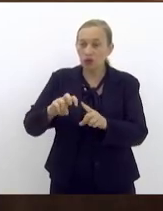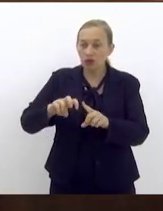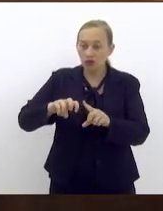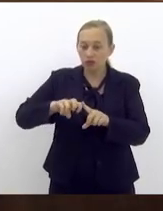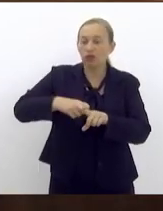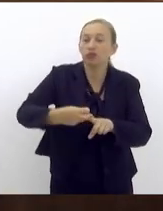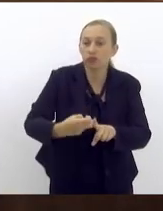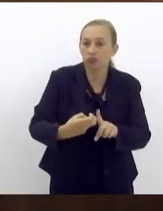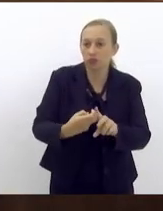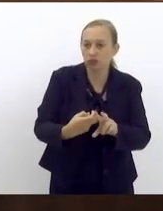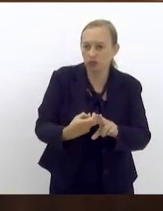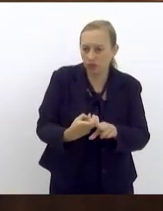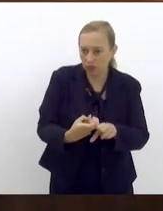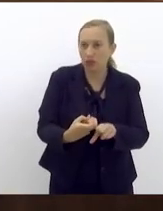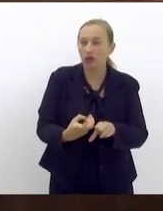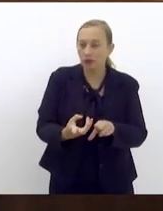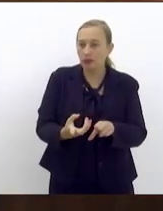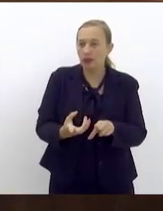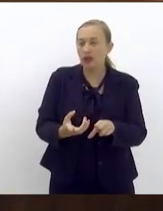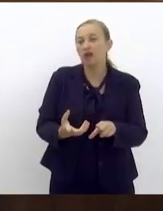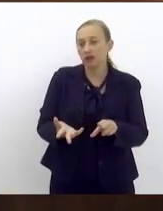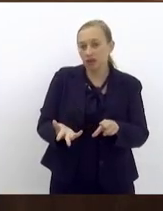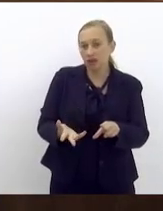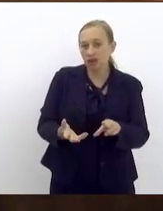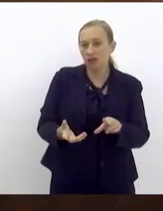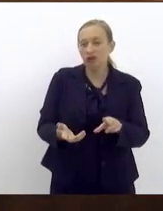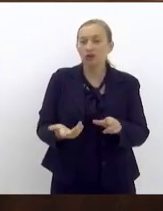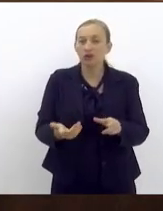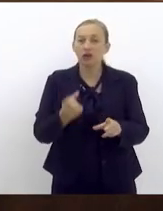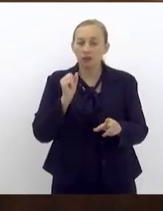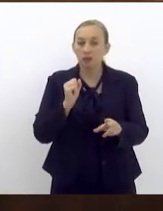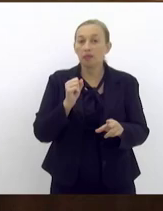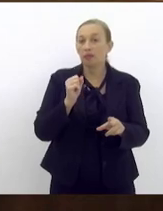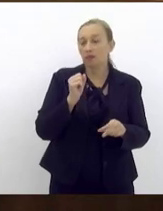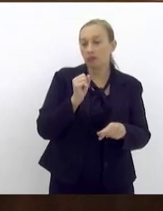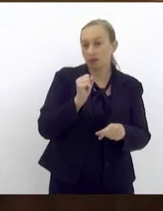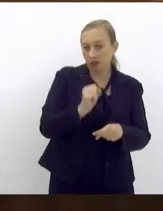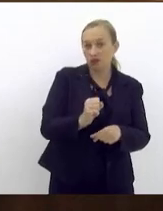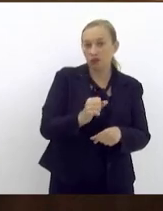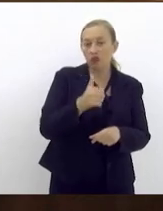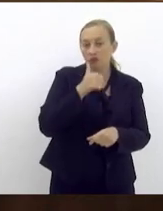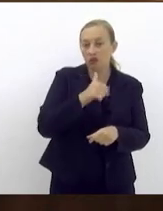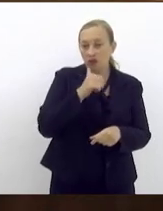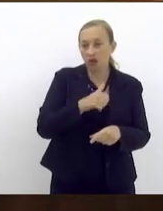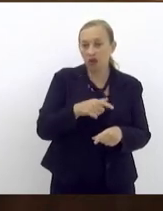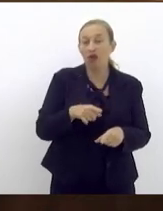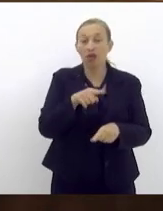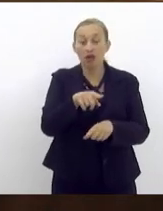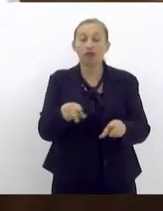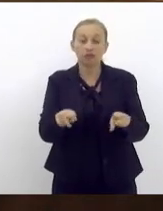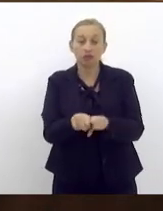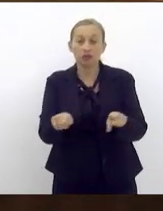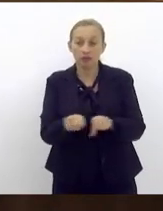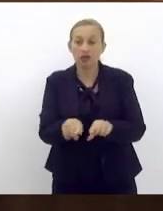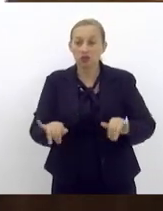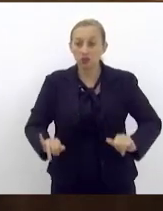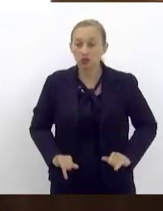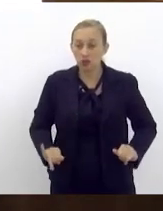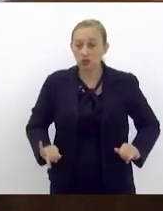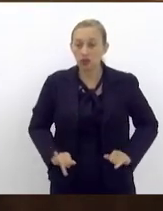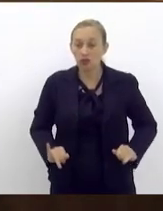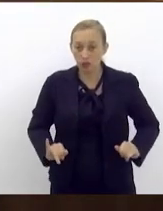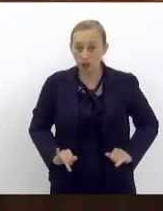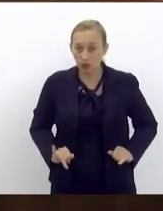autuado por tentativa de homicídio porque entre outras coisas essa passageira também sofreu a perda